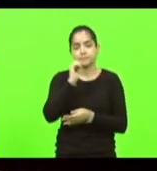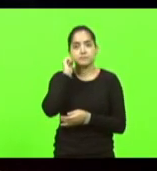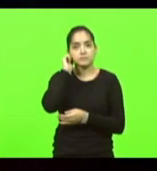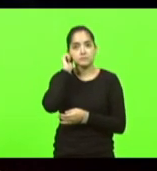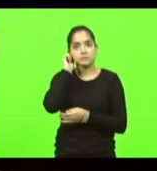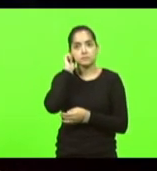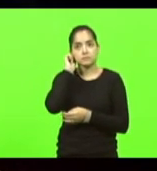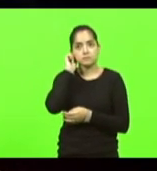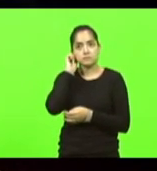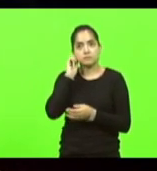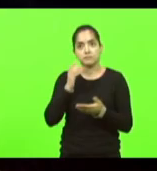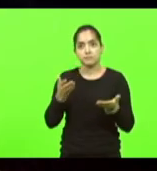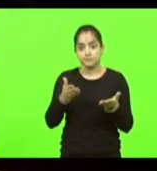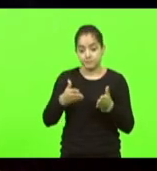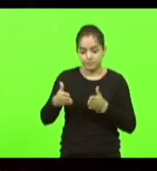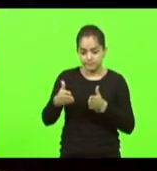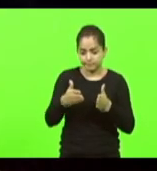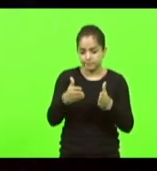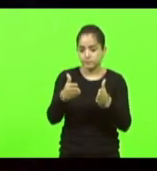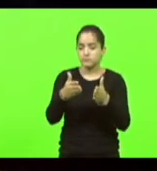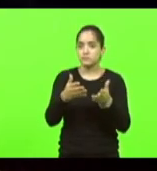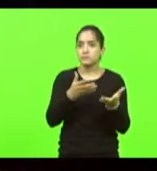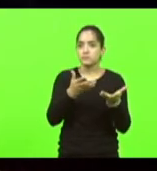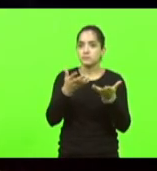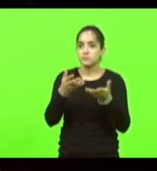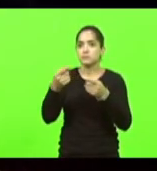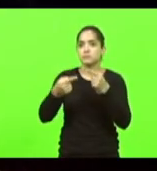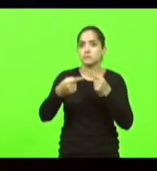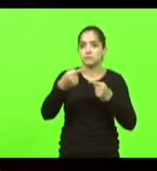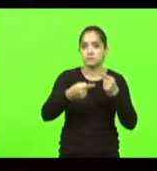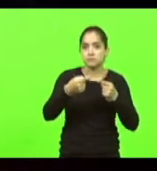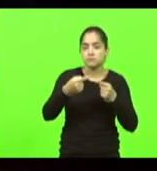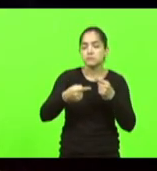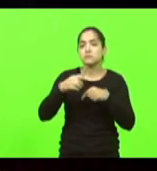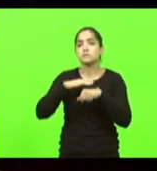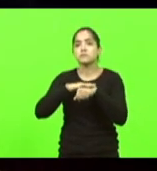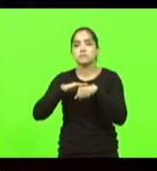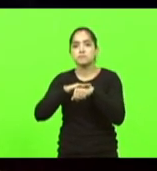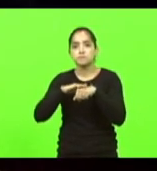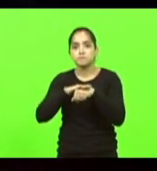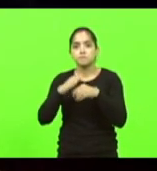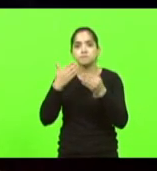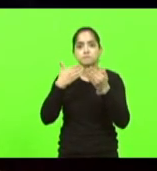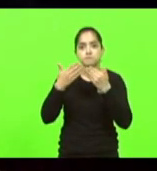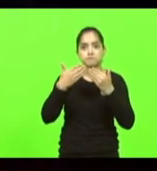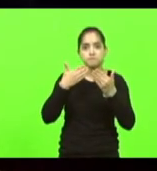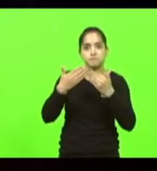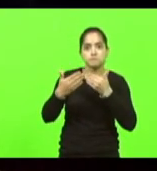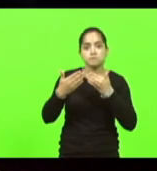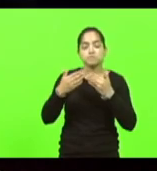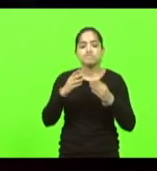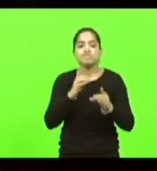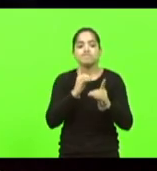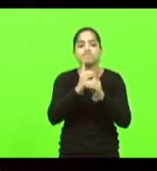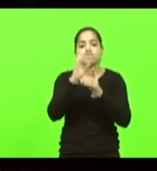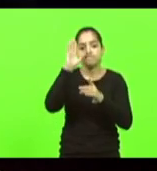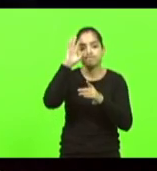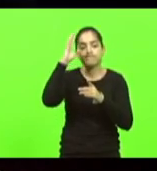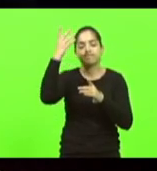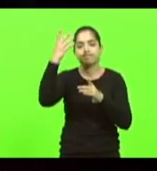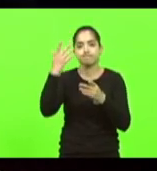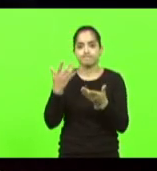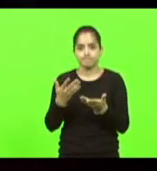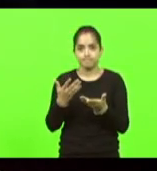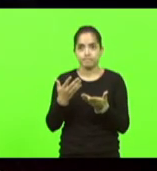este é o caminho de um governo que é do Diálogo que é da conversa que quer encontrar solução sem onerar